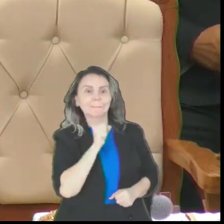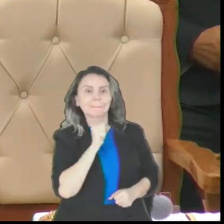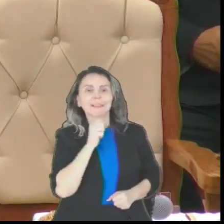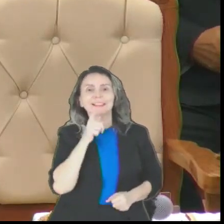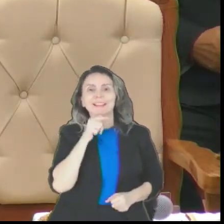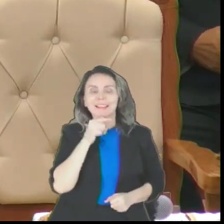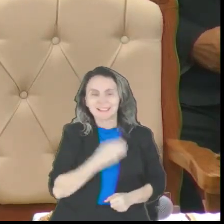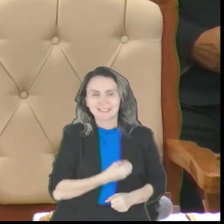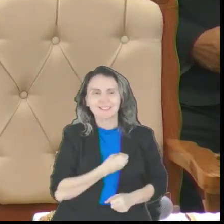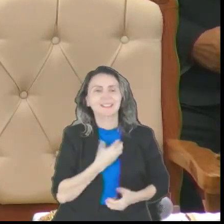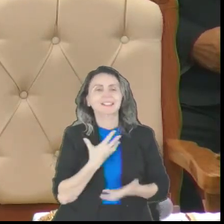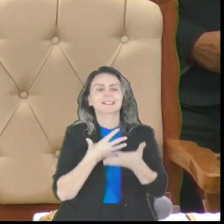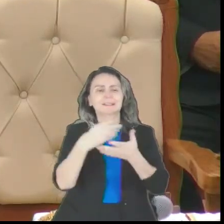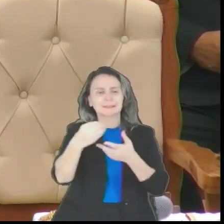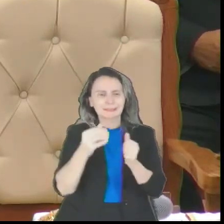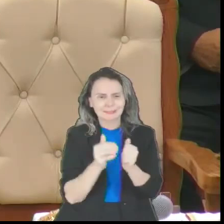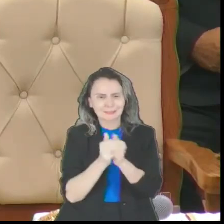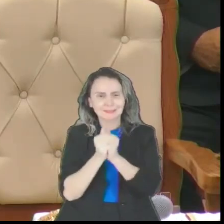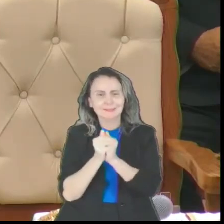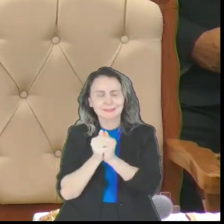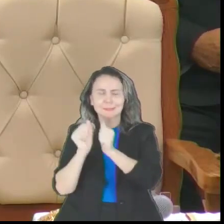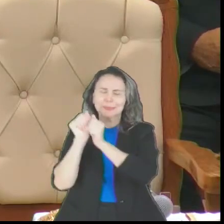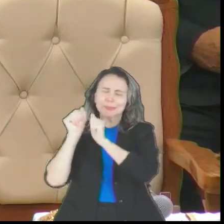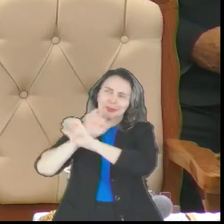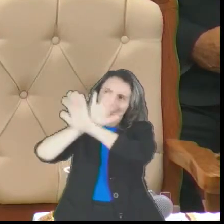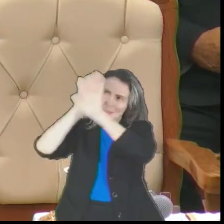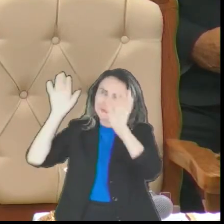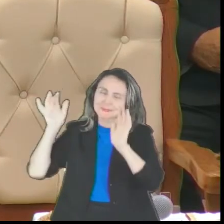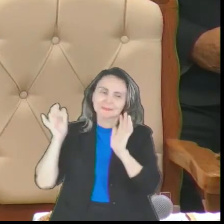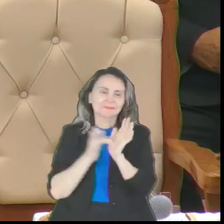Quem diz amém por isso? Glórias a Jesus.